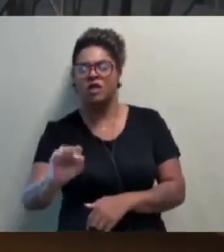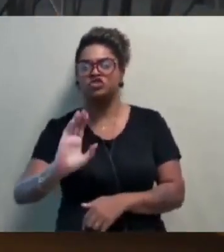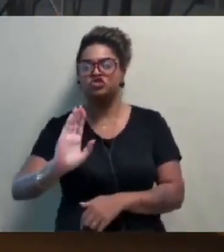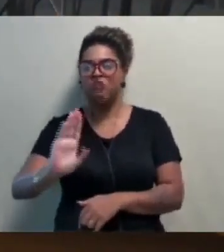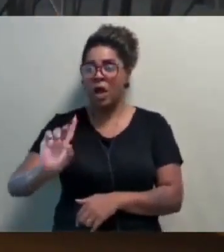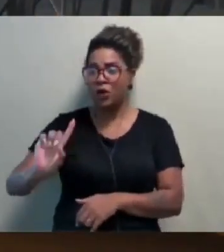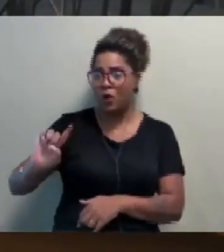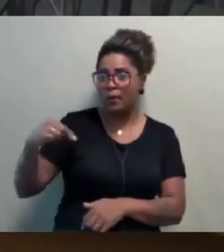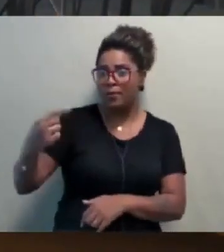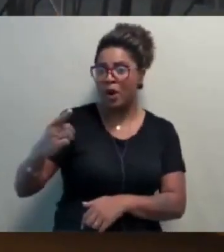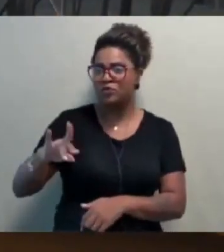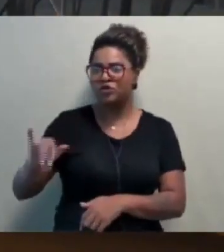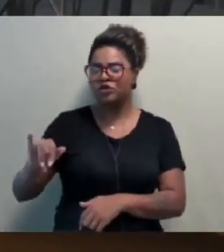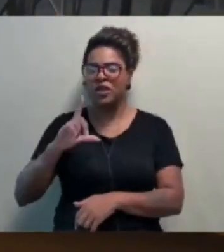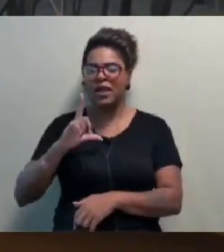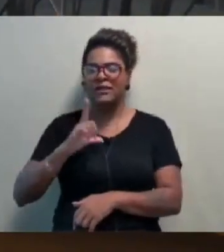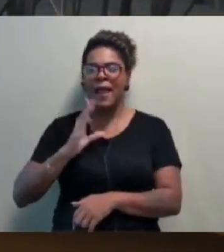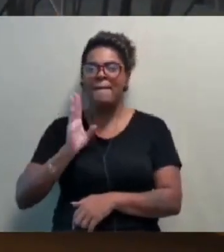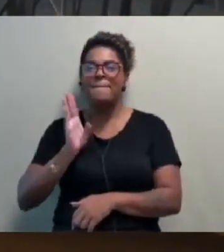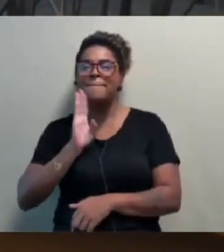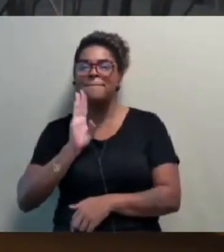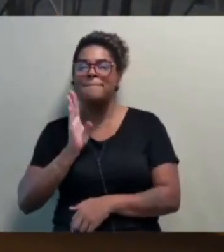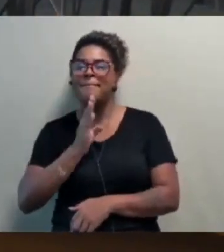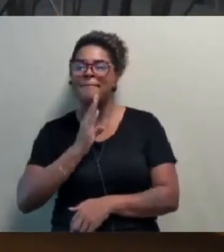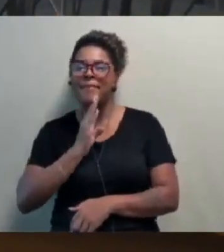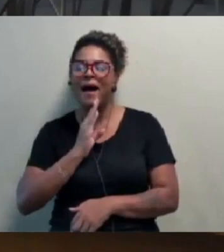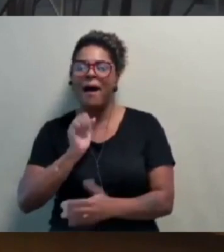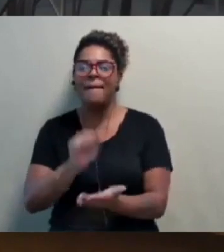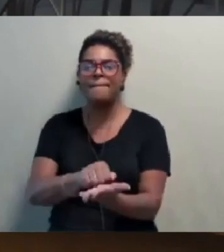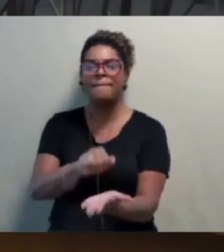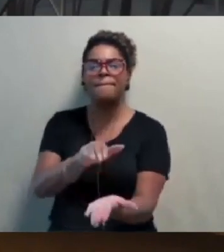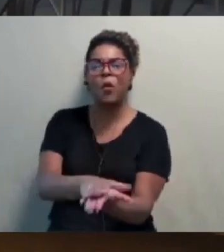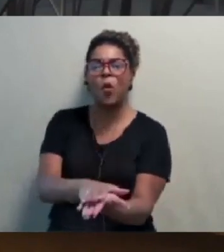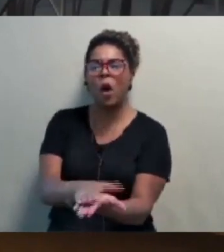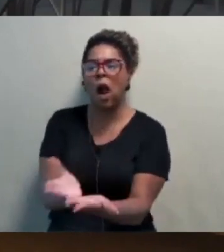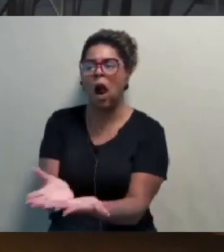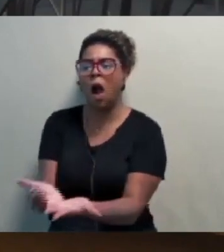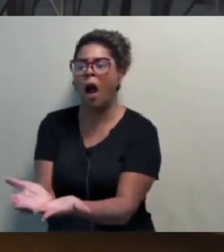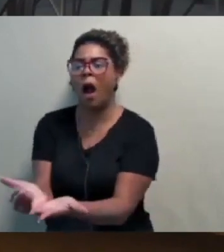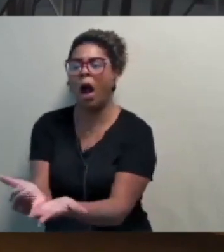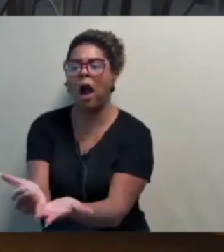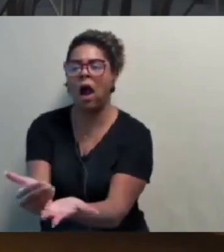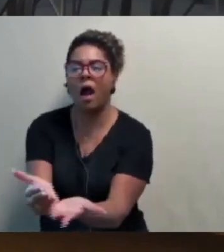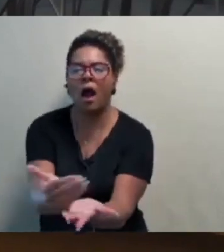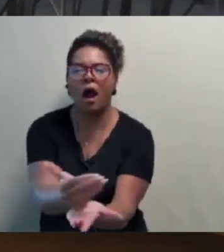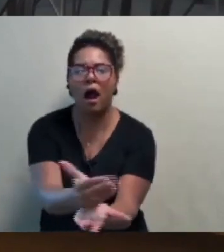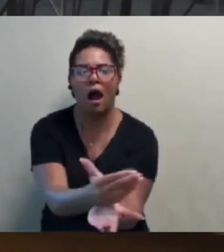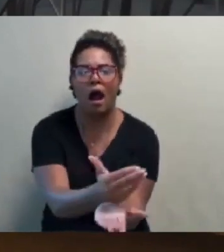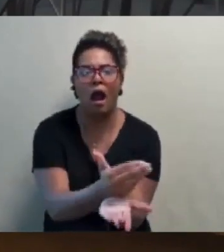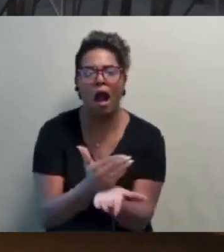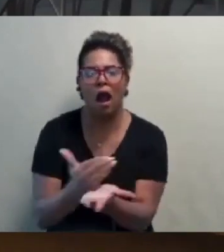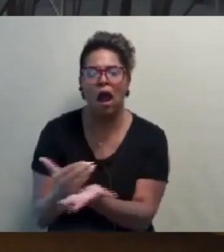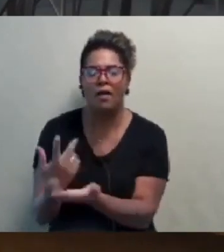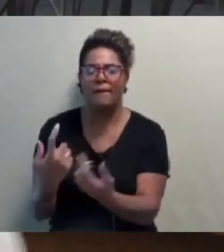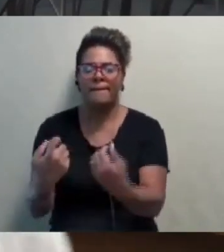sendo multados? Os bares estão sendo multados. Tem que arrecadar. Bambu está gemendo. Tem que arrecadar. É assim